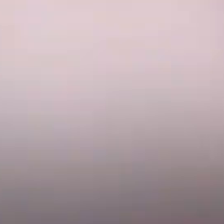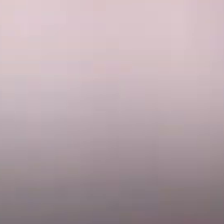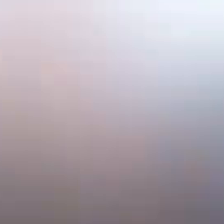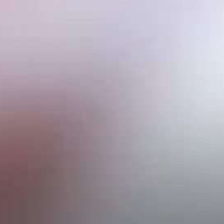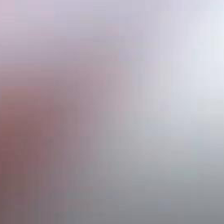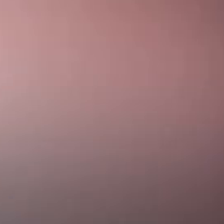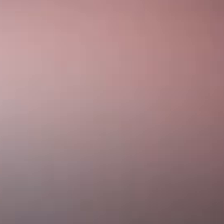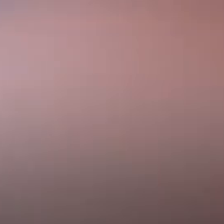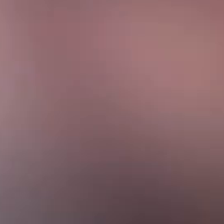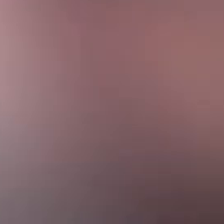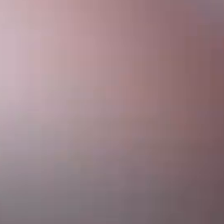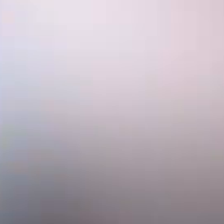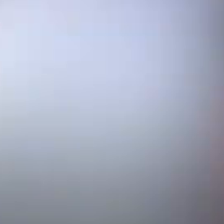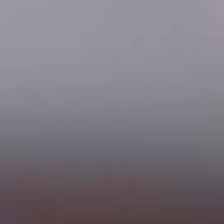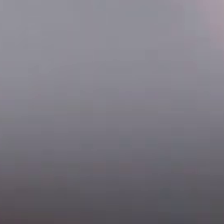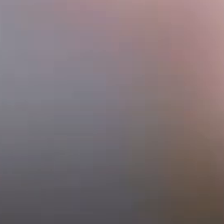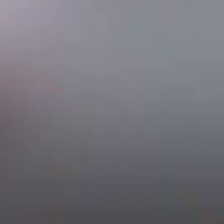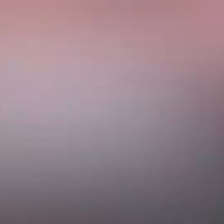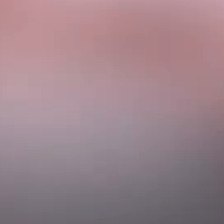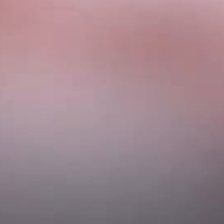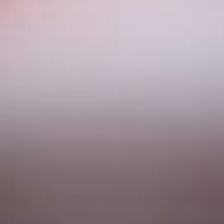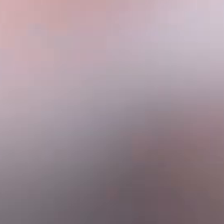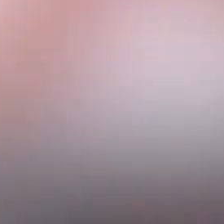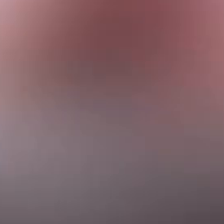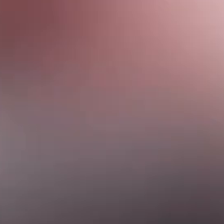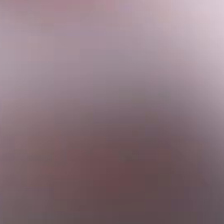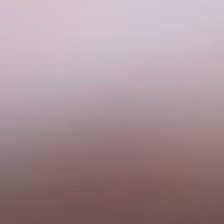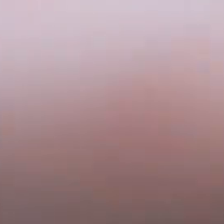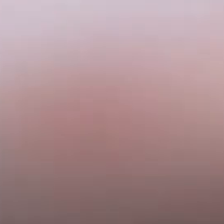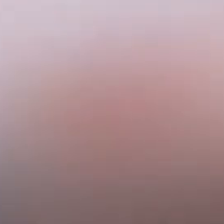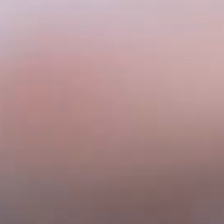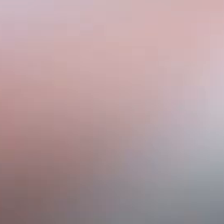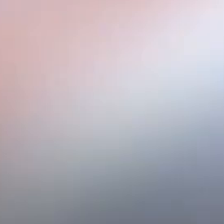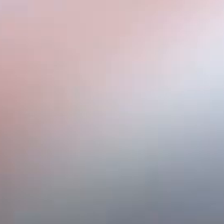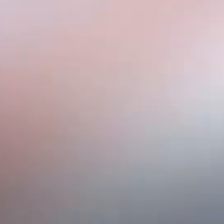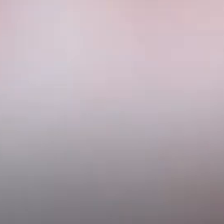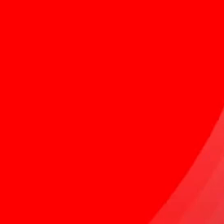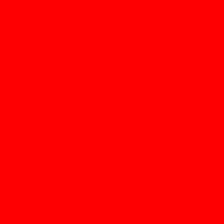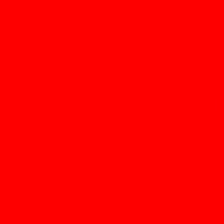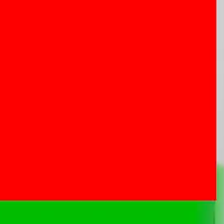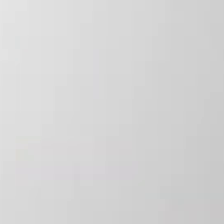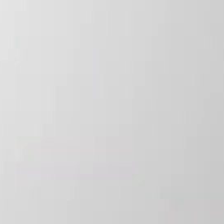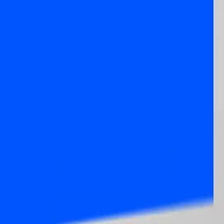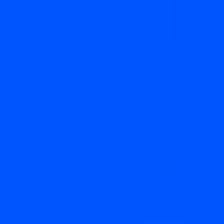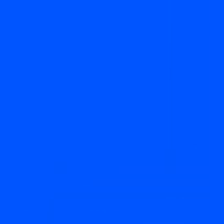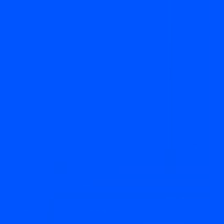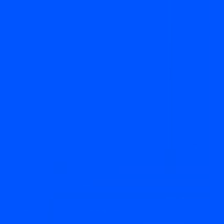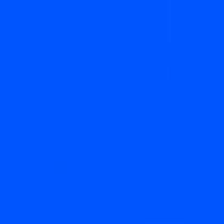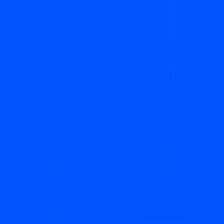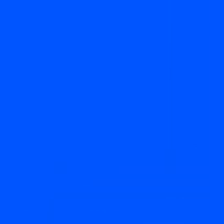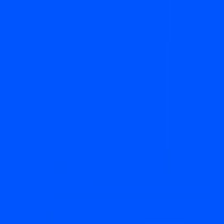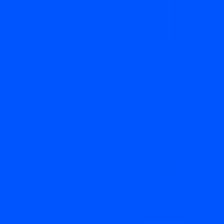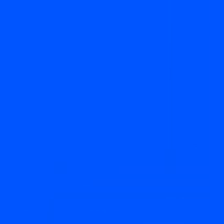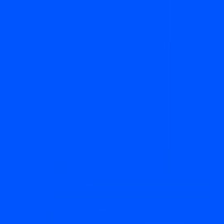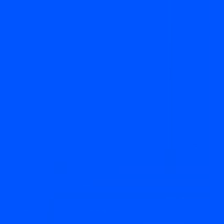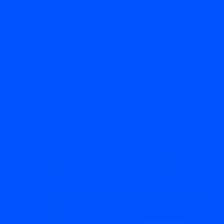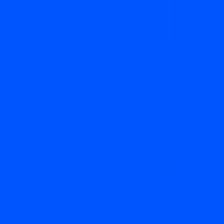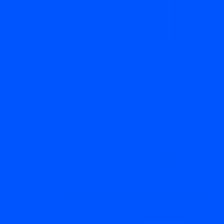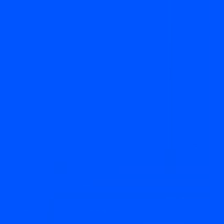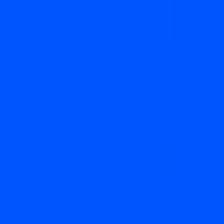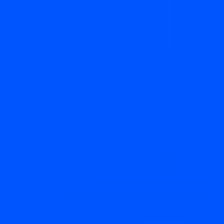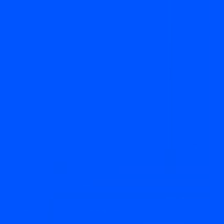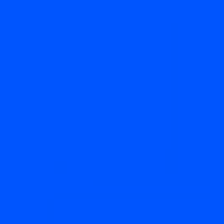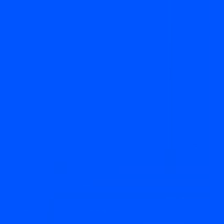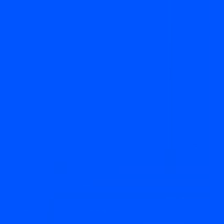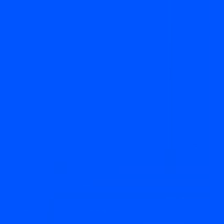pode ficar certo que nós iremos recuperar o Brasil. Para um país forte, é Lula